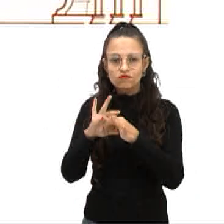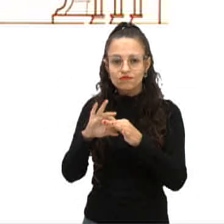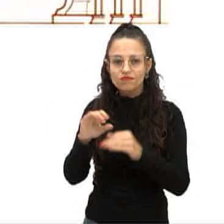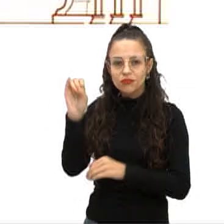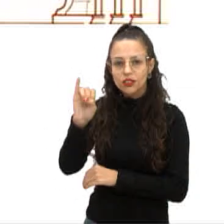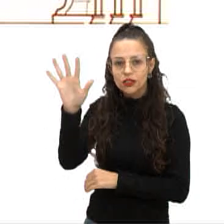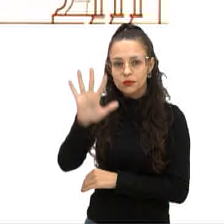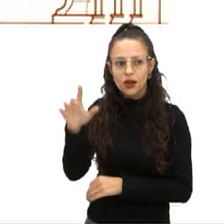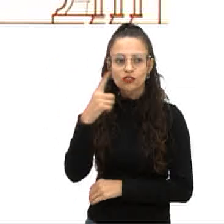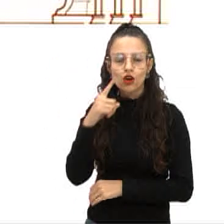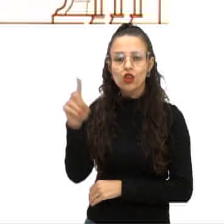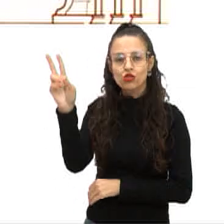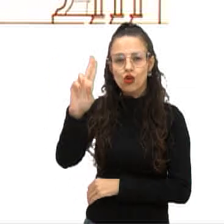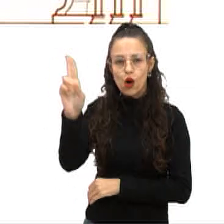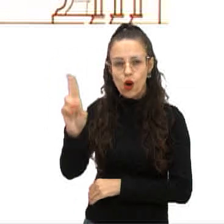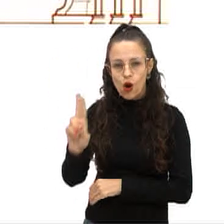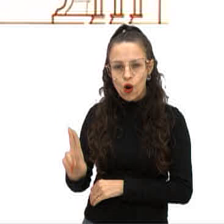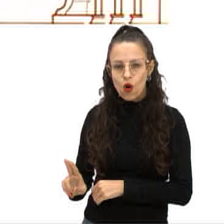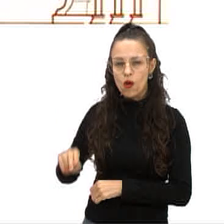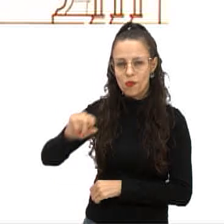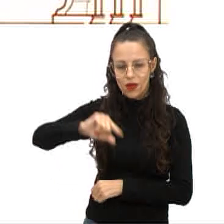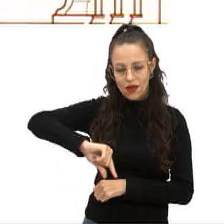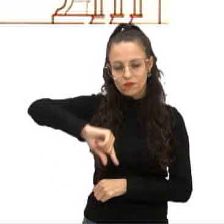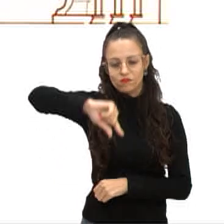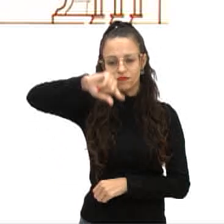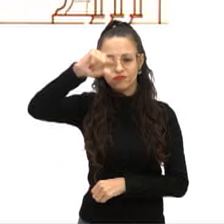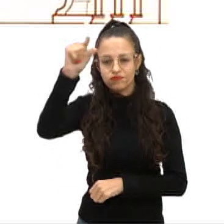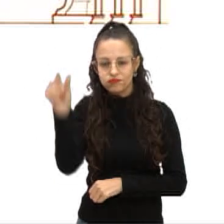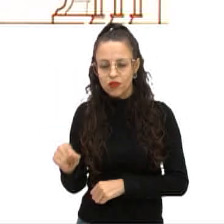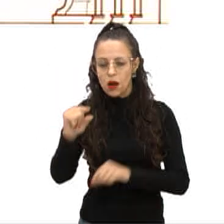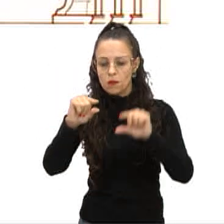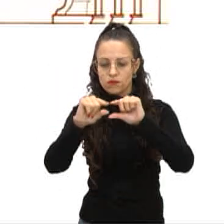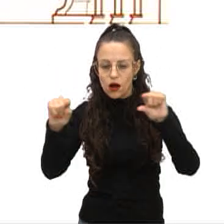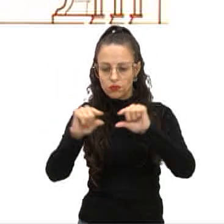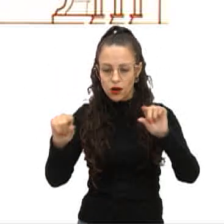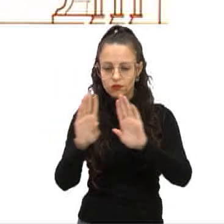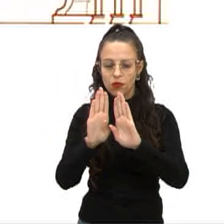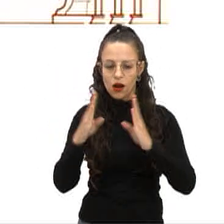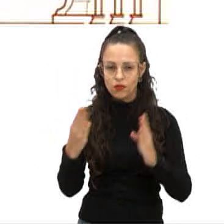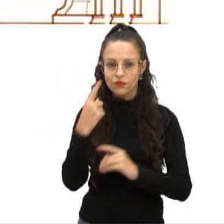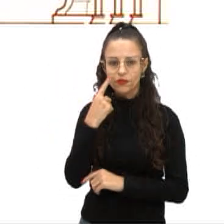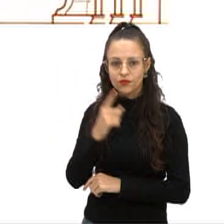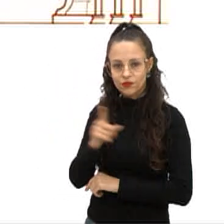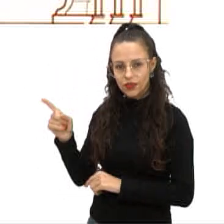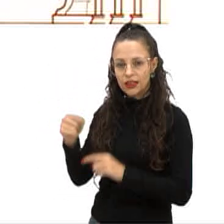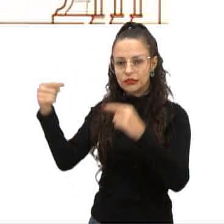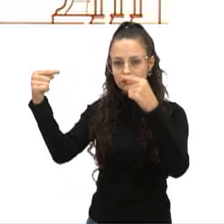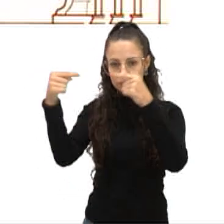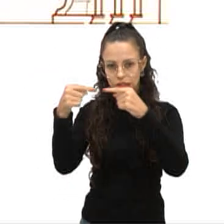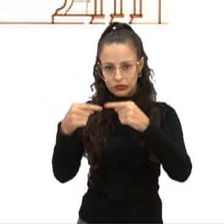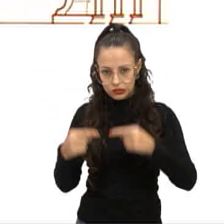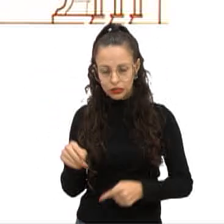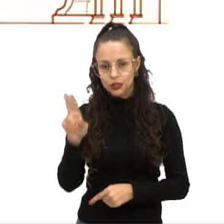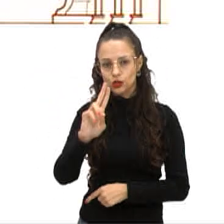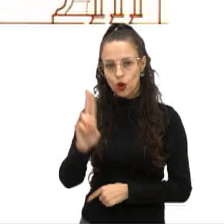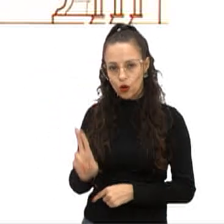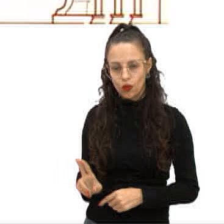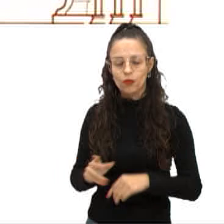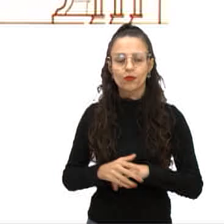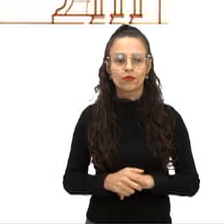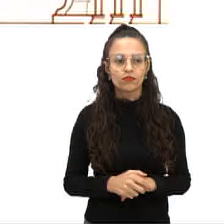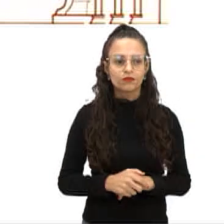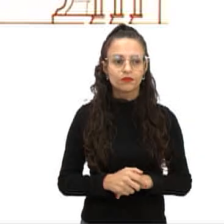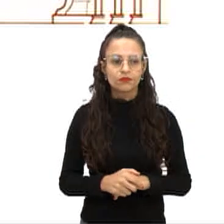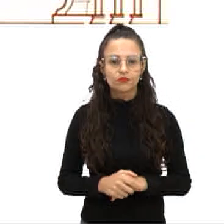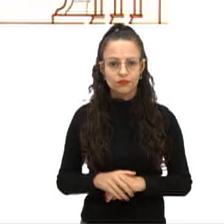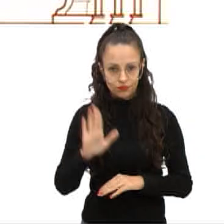imagem. Tímpano, dintel, arquivoltas, parteluz, jambas e porta, ou tímpano, arquivoltas, dintel, jambas, parteluz e